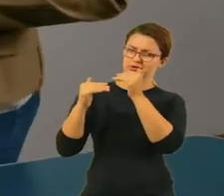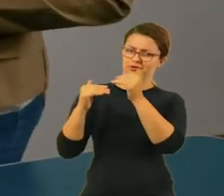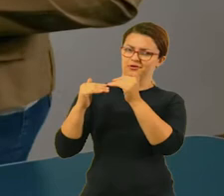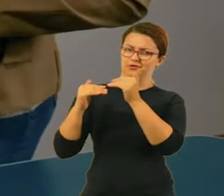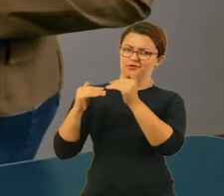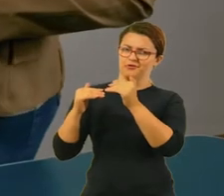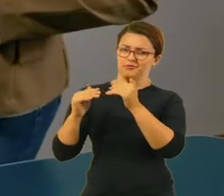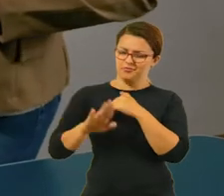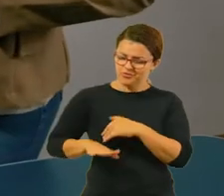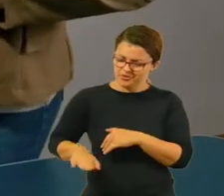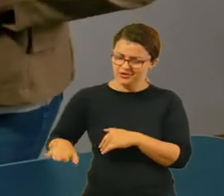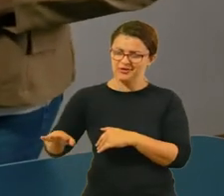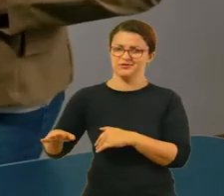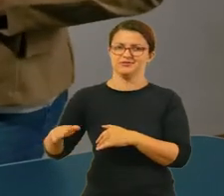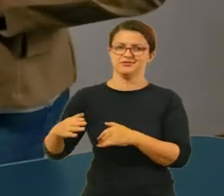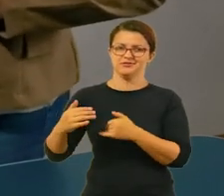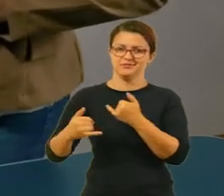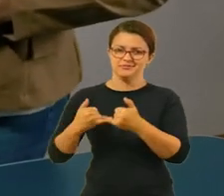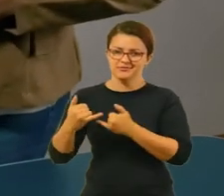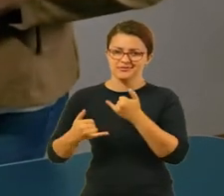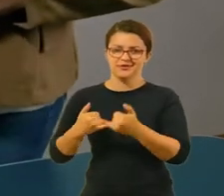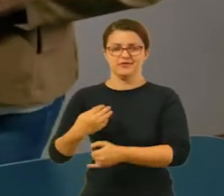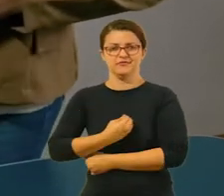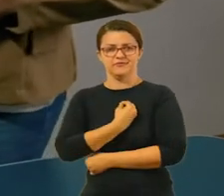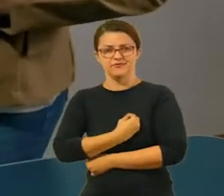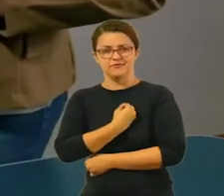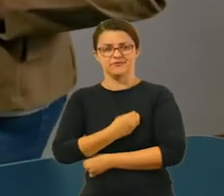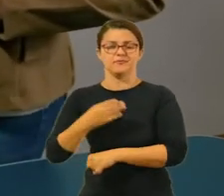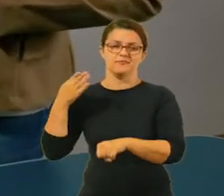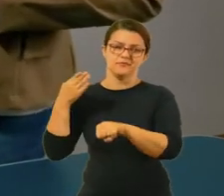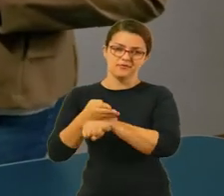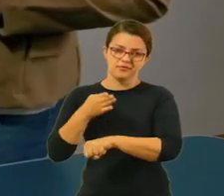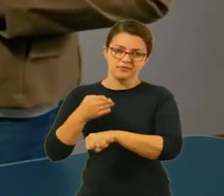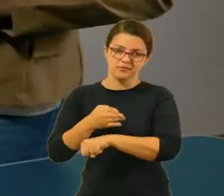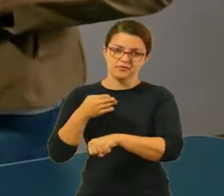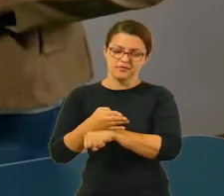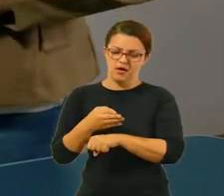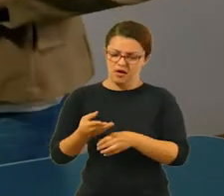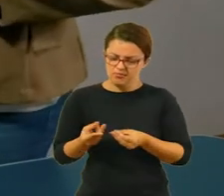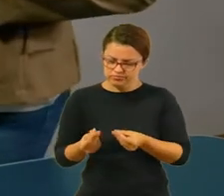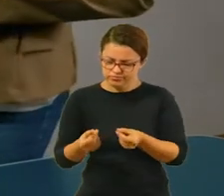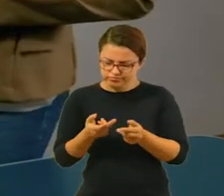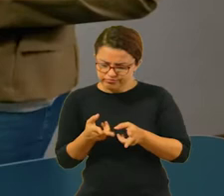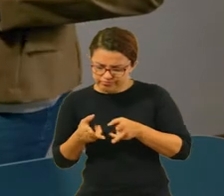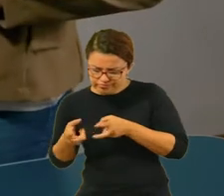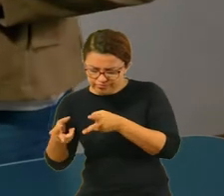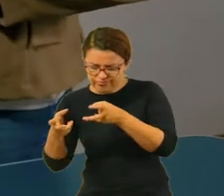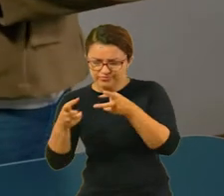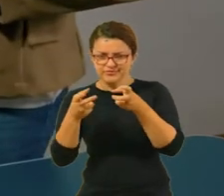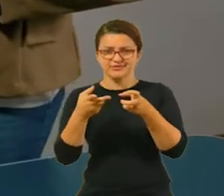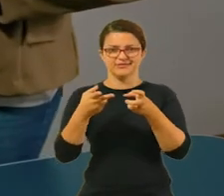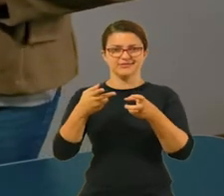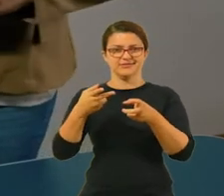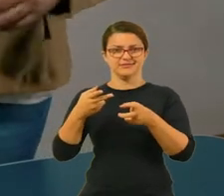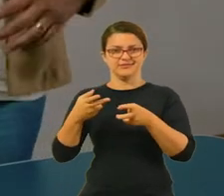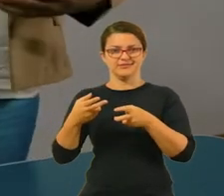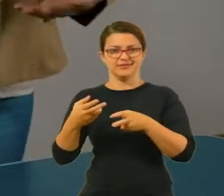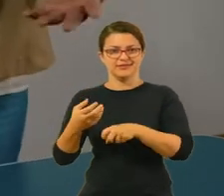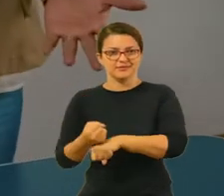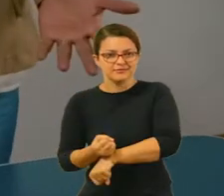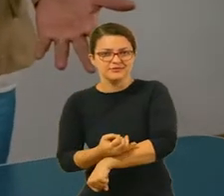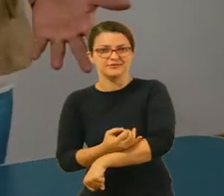educação infantil, conviver, brincar, participar, explorar, expressar